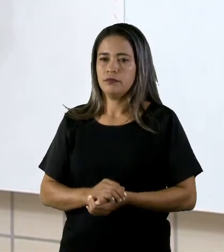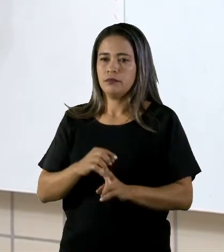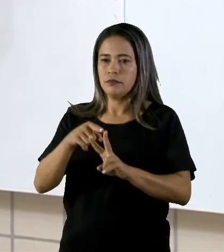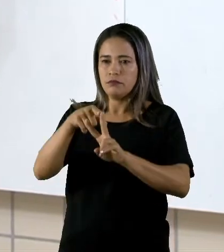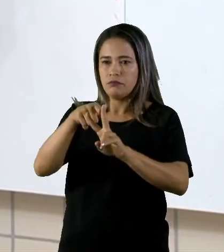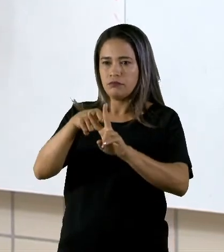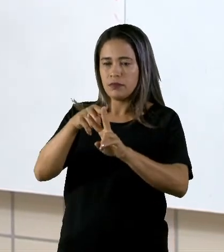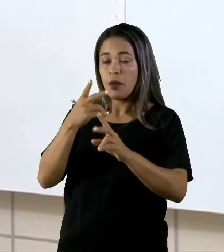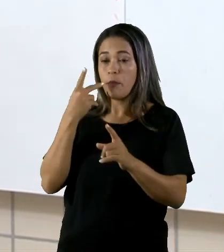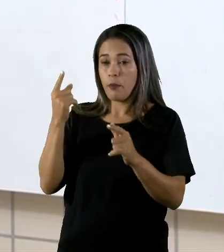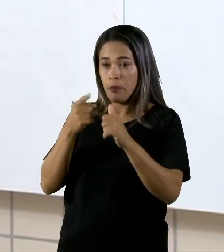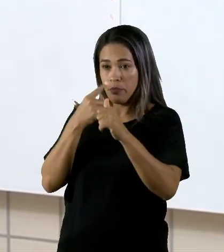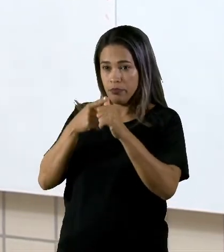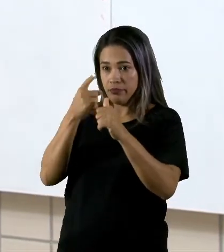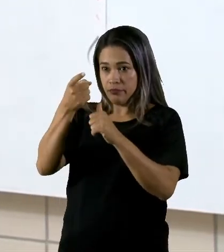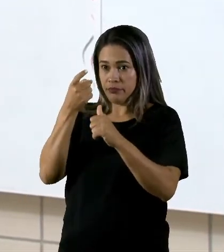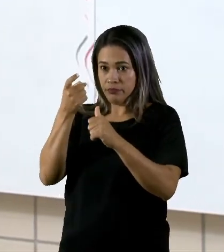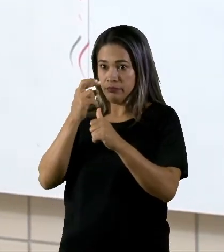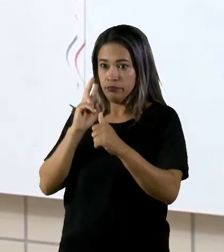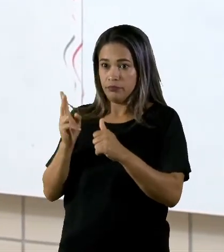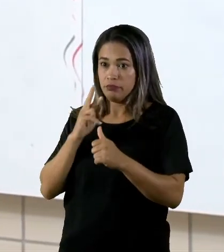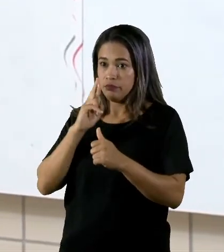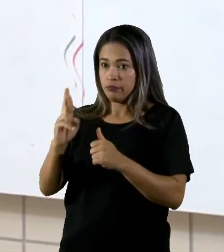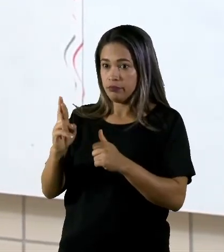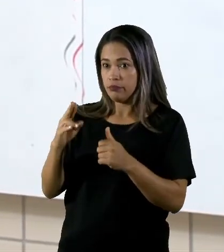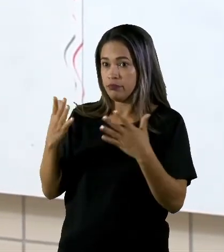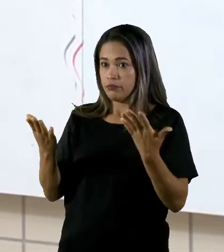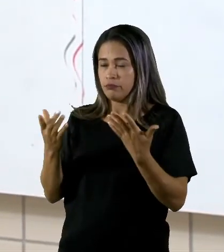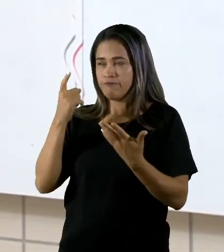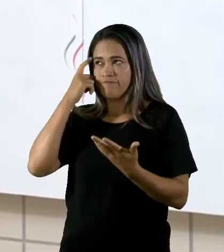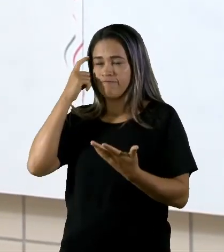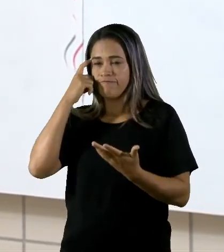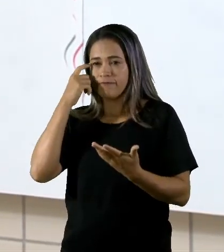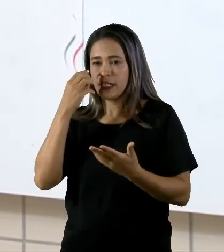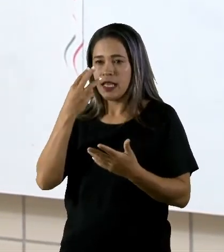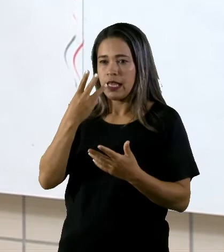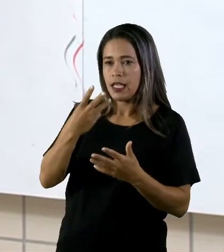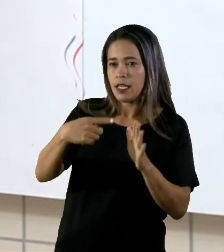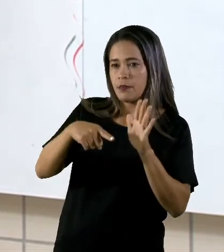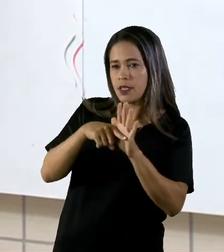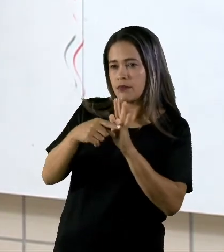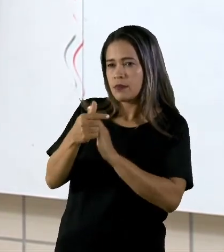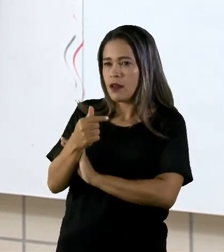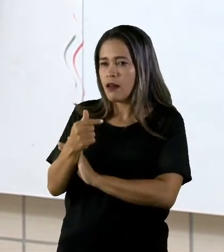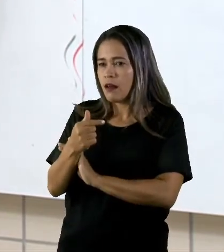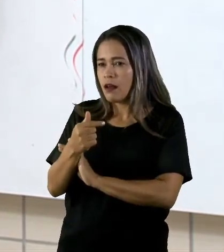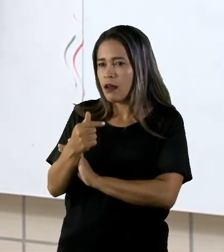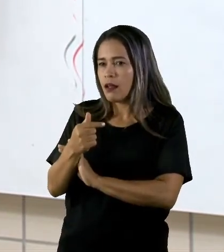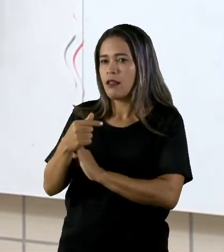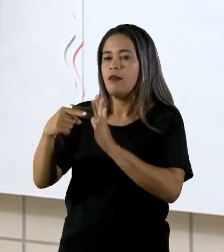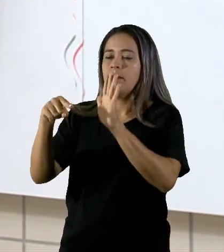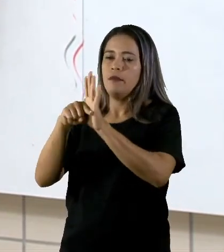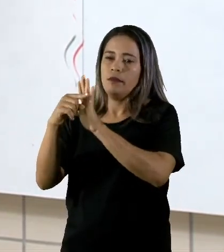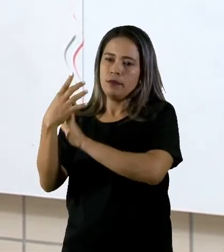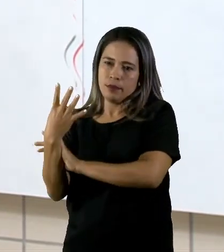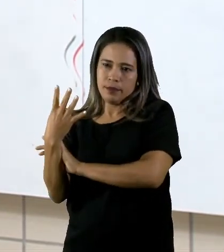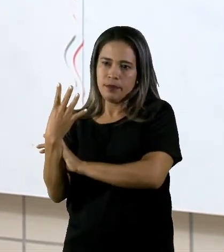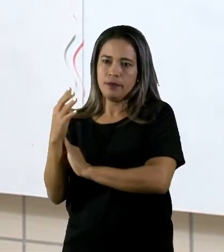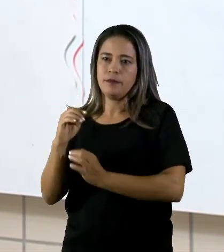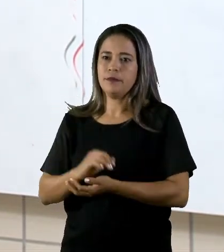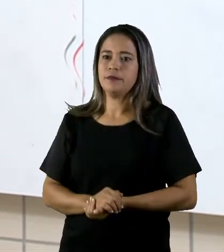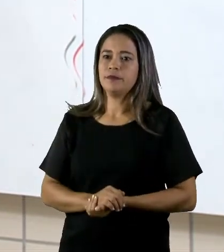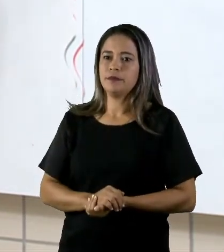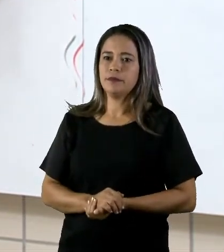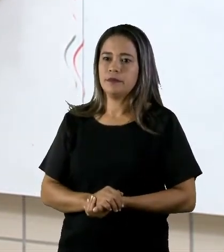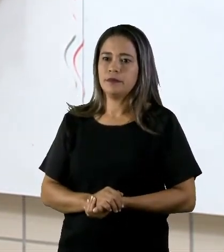Podemos chegar ao primeiro x pensando o seguinte. 3 menos 7 vai ficar menos 4.